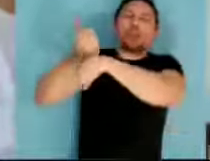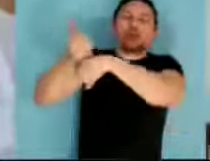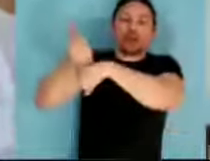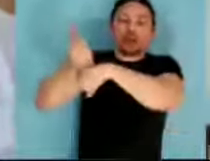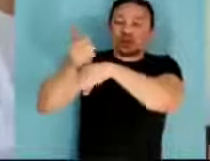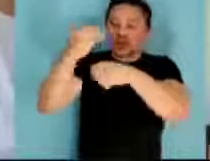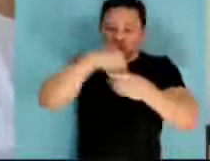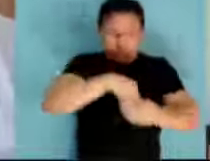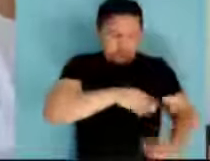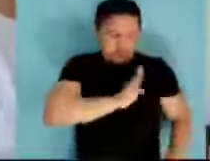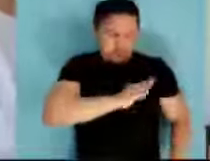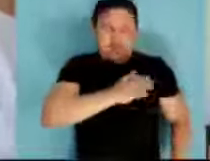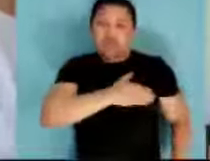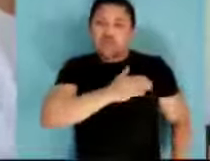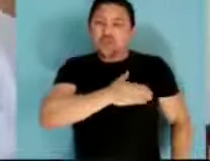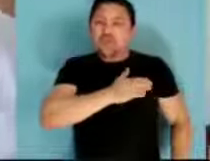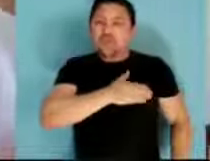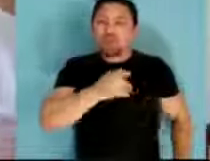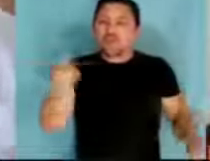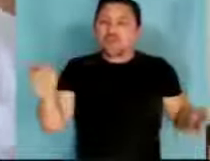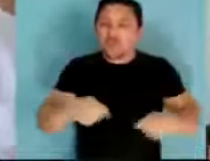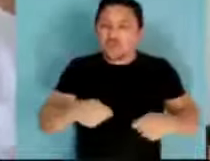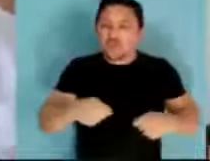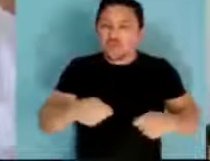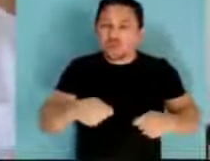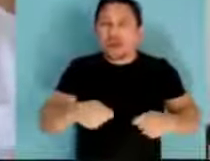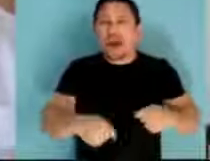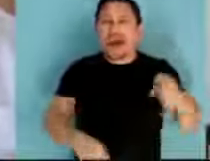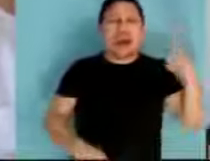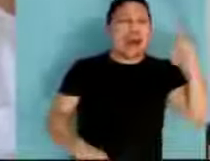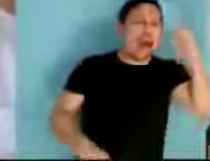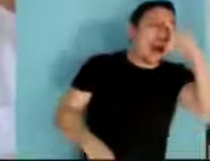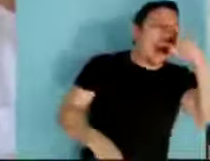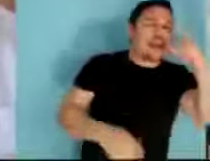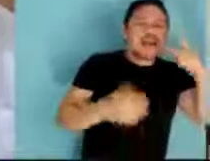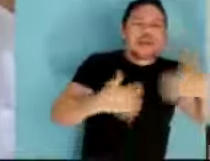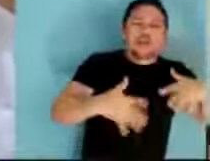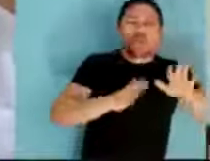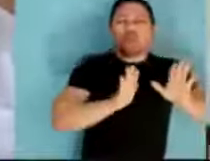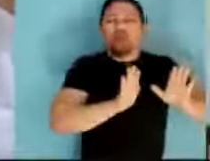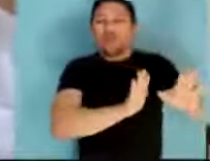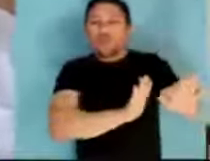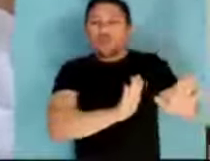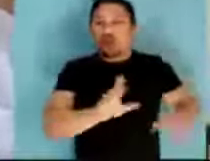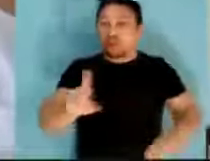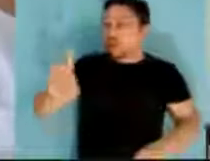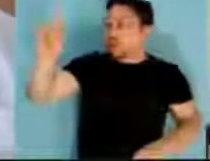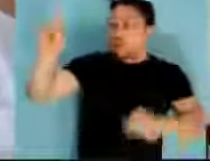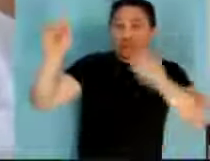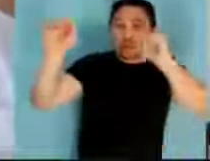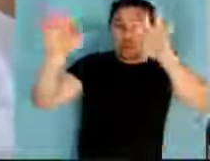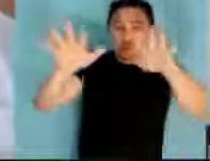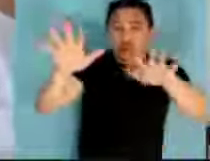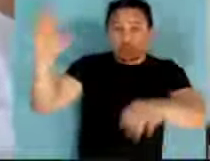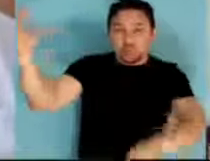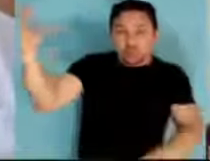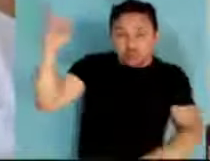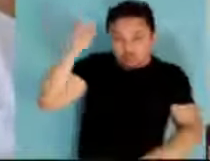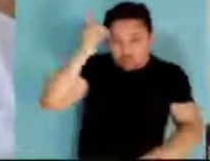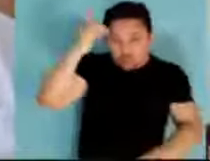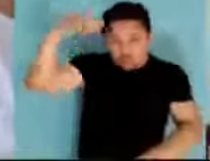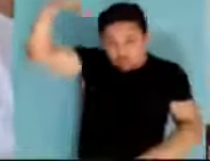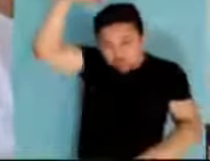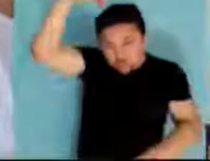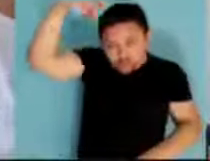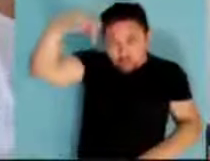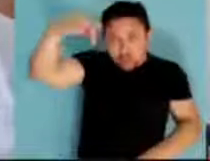maior. E o coração humano é sempre maior do que todas as suas dificuldades. Que Deus nos abençoe com o